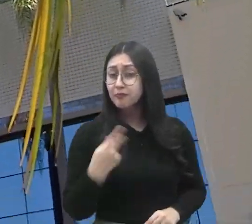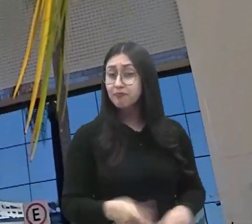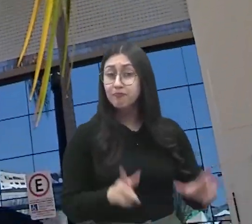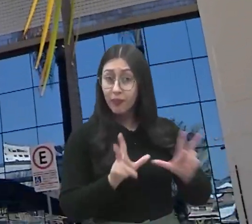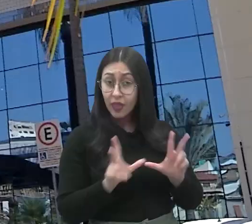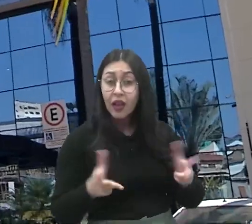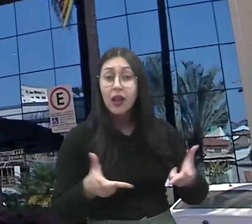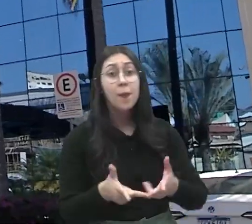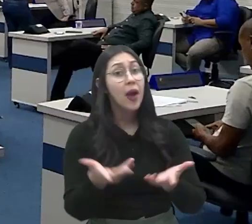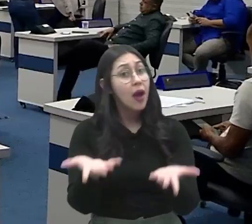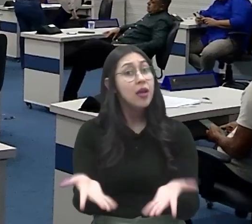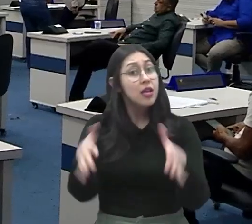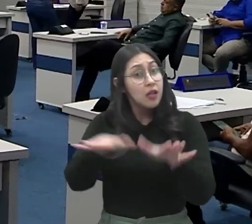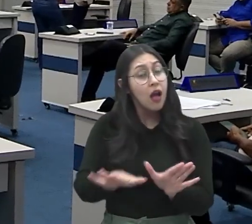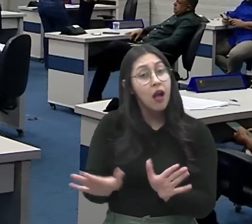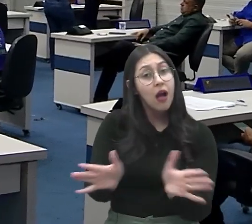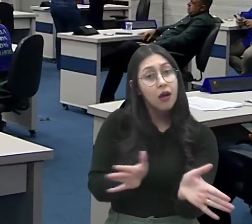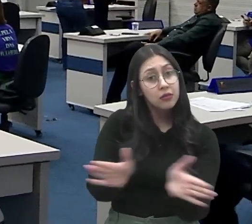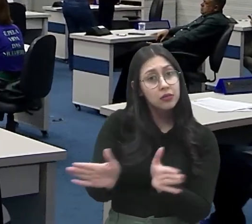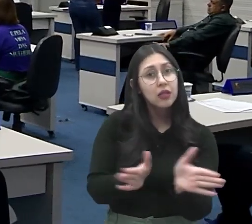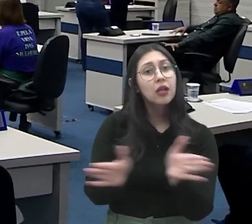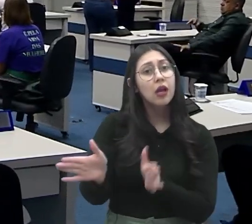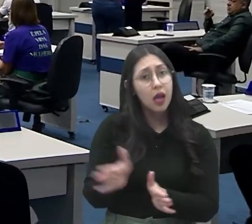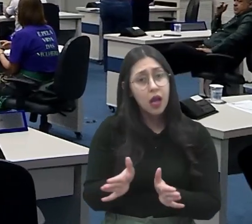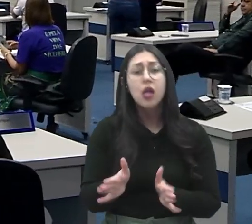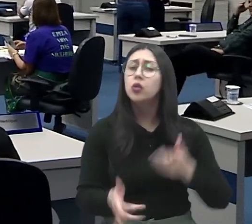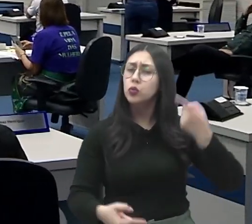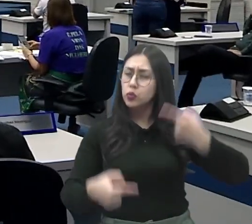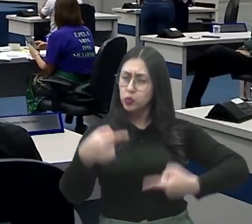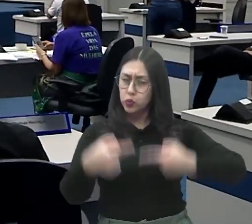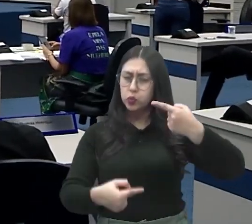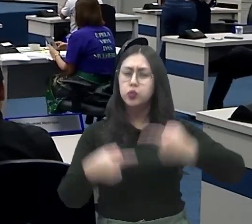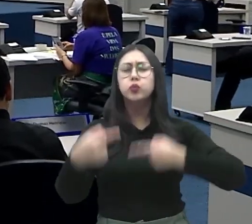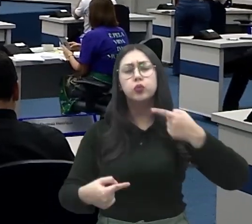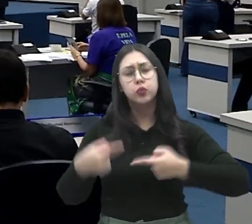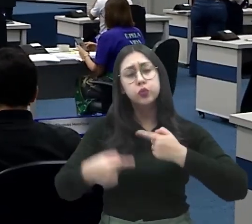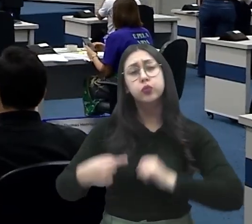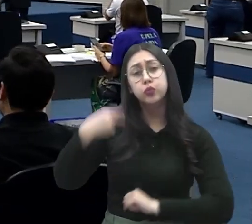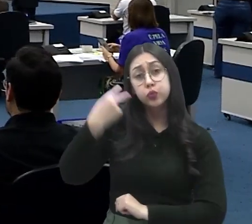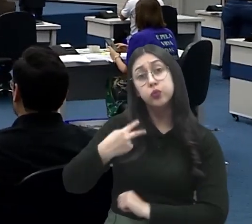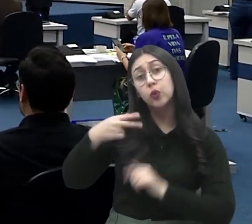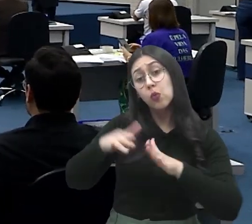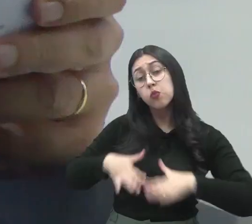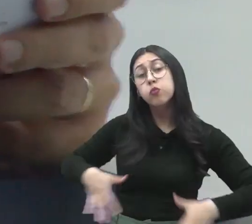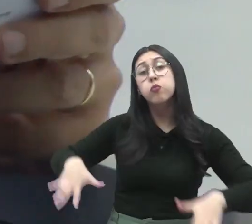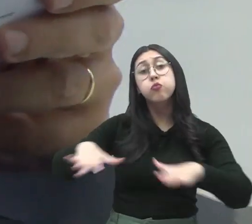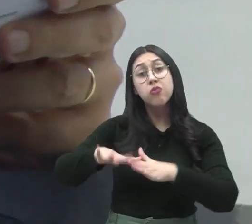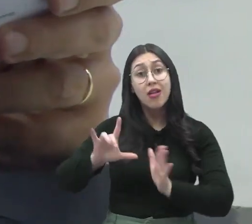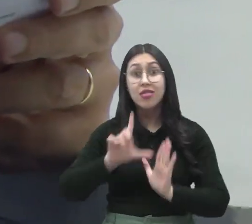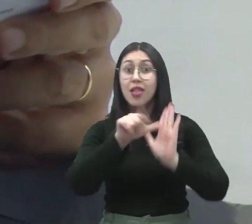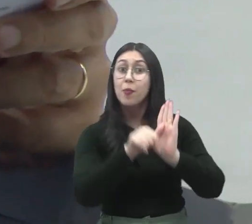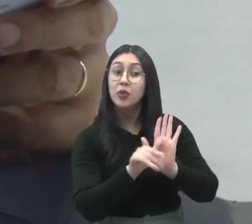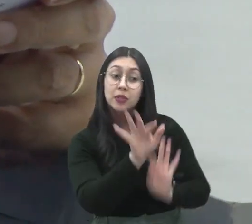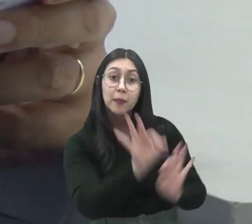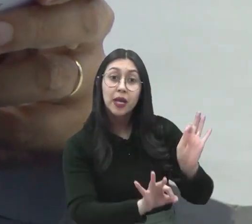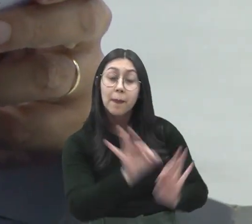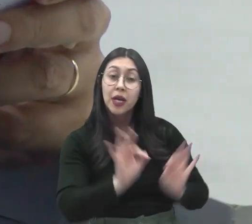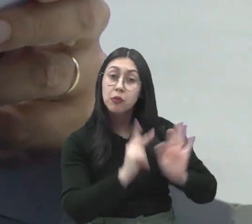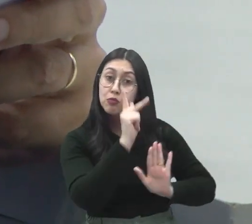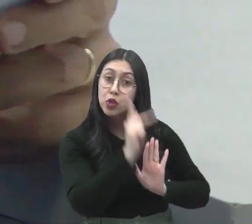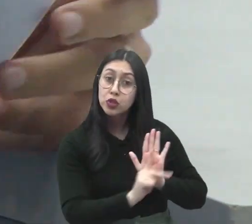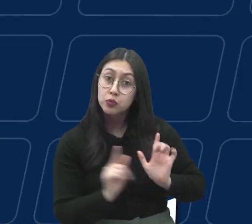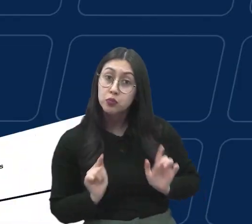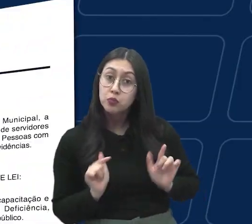Na Câmara Municipal, inclusão e acessibilidade pautam discussões entre vereadores que se transformam em